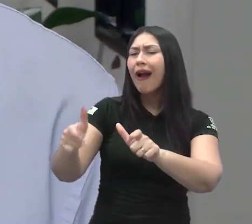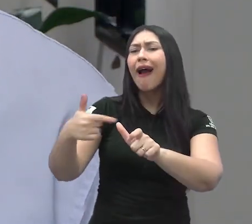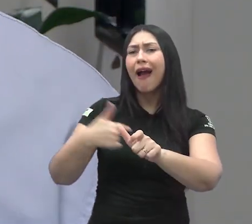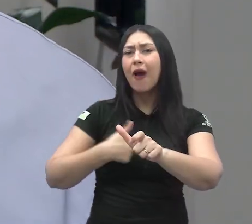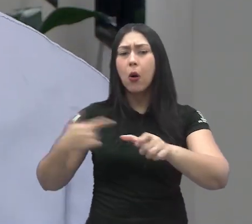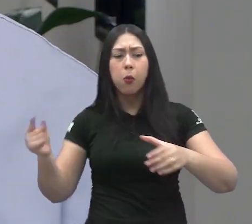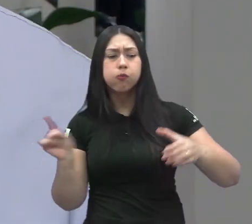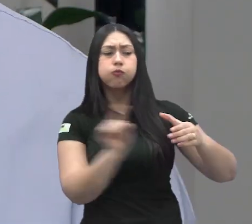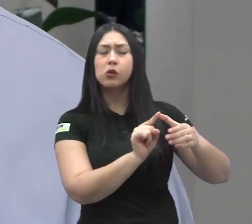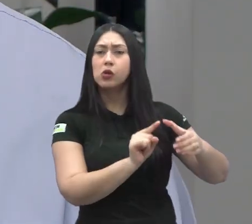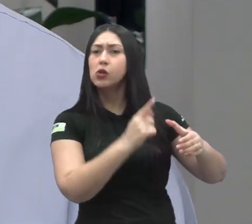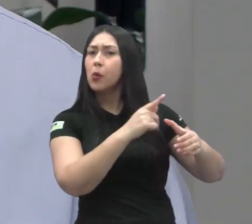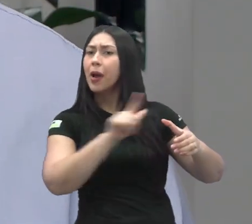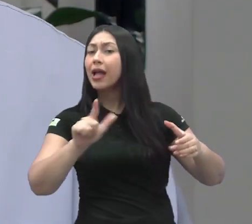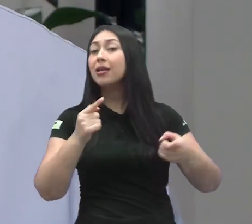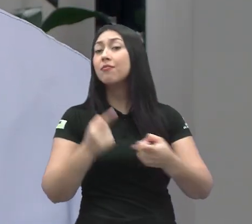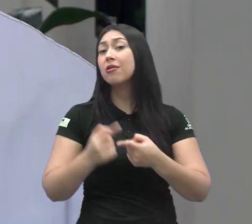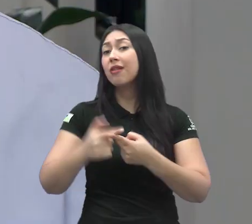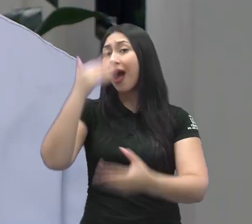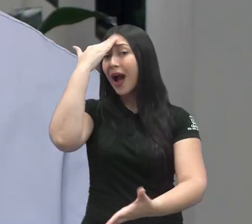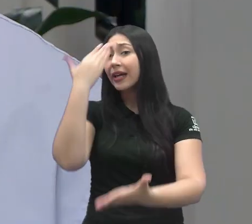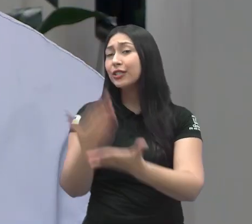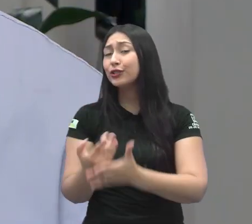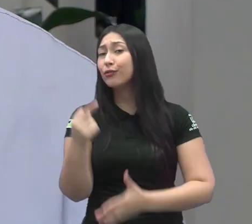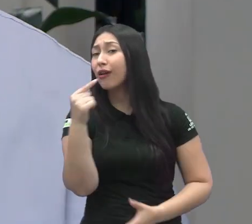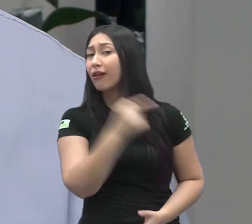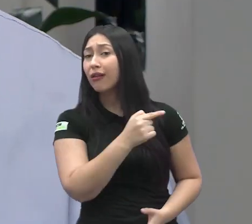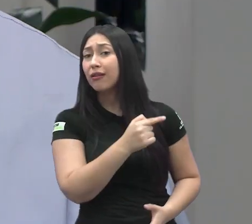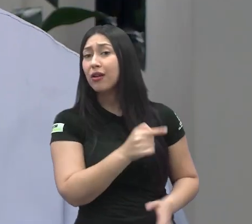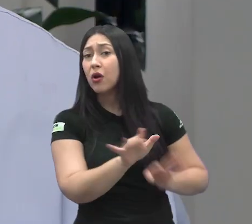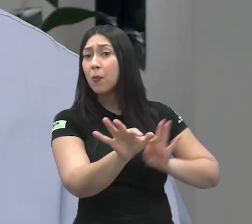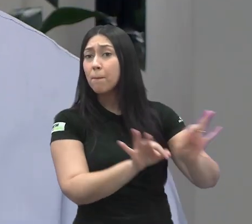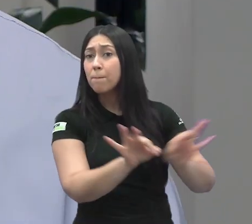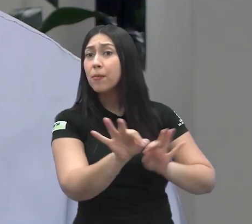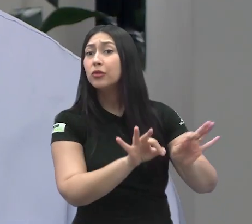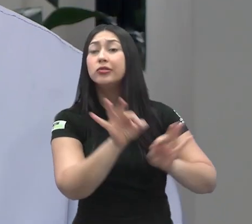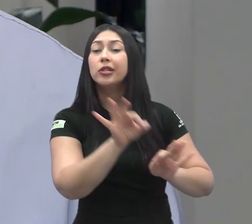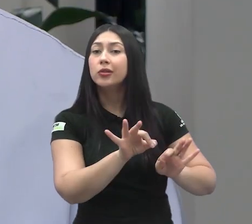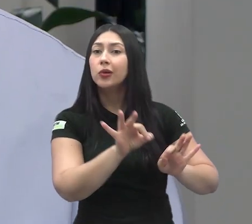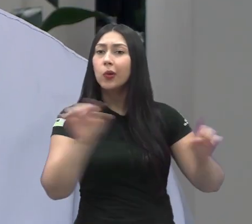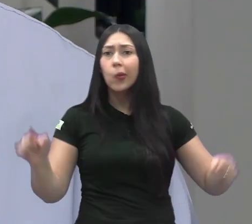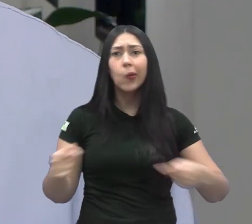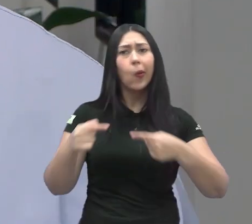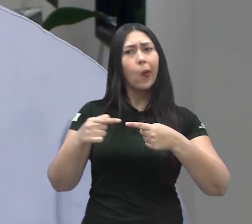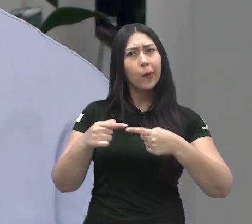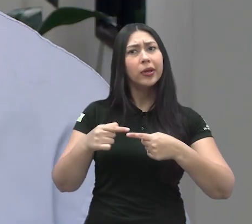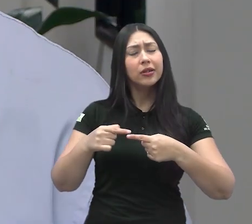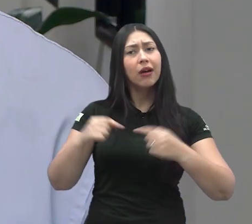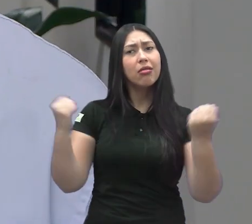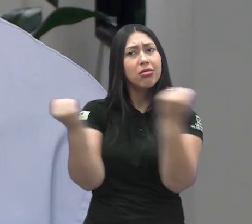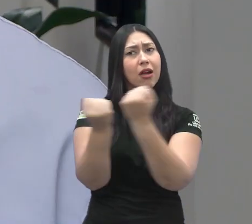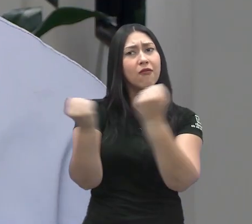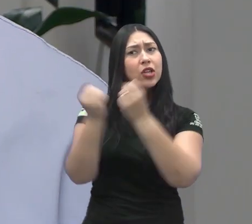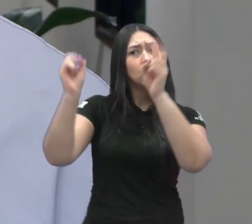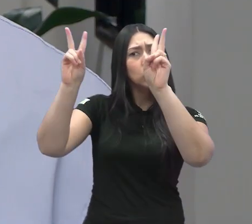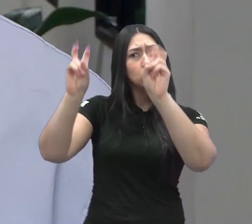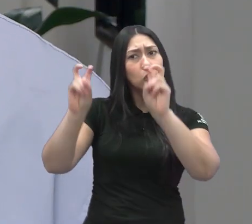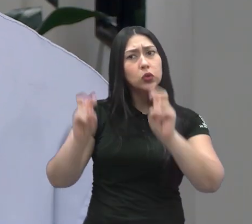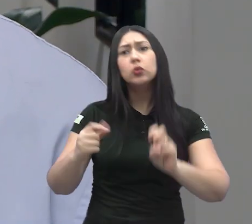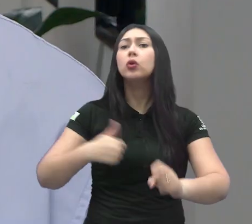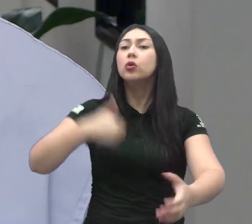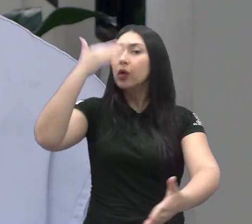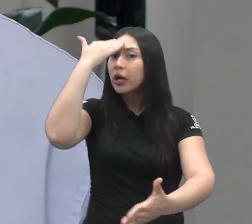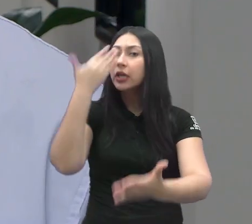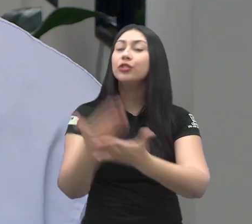e eu estou no PL por uma convicção de que o partido tem um programa partidário que me interessa, que defende as pautas